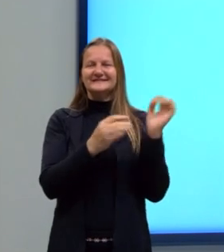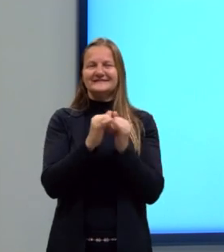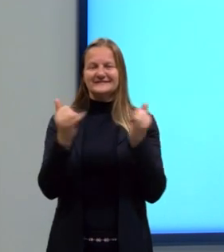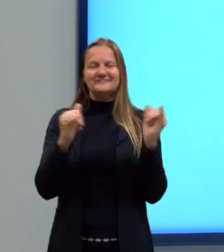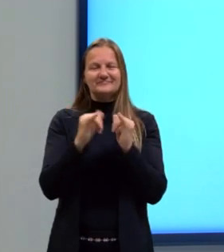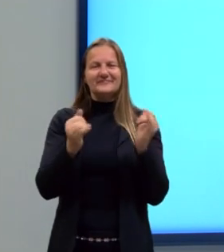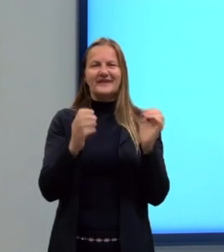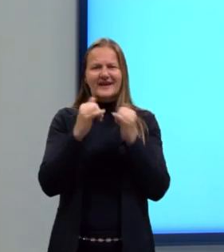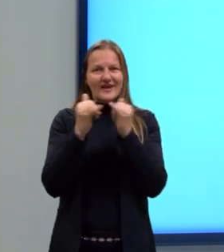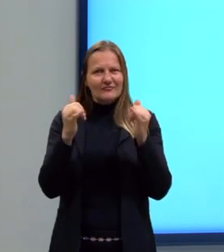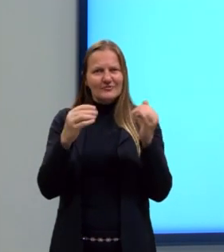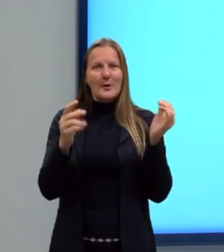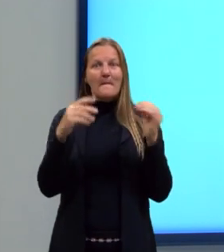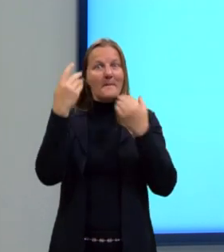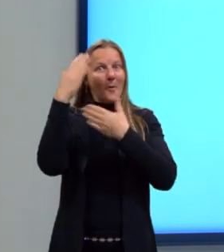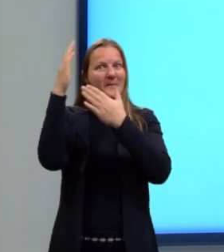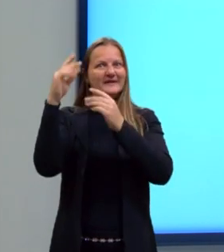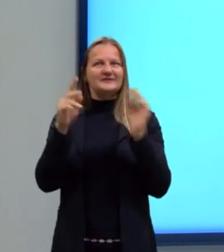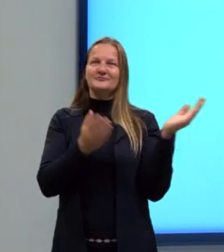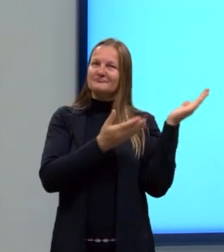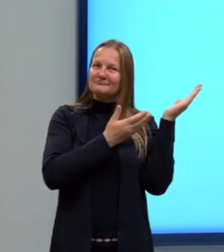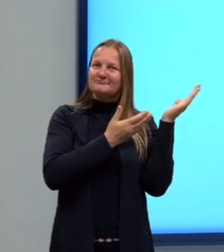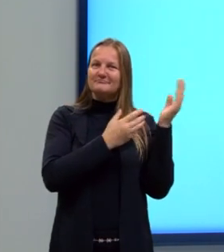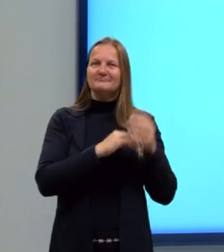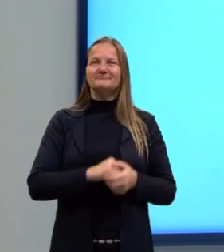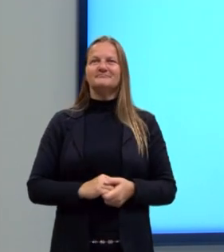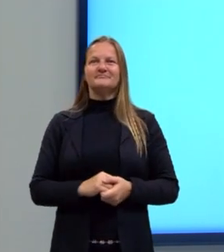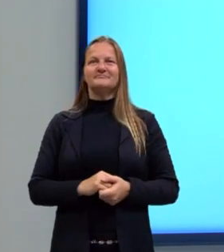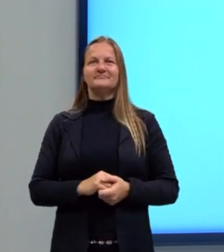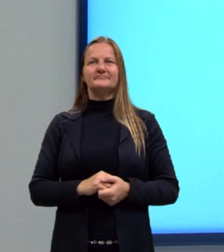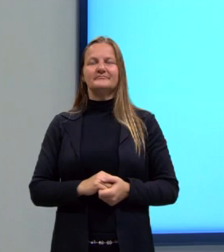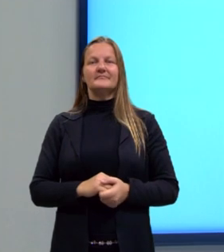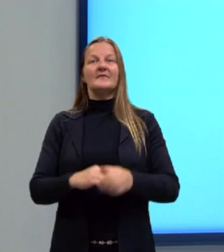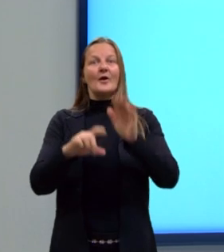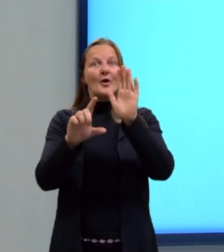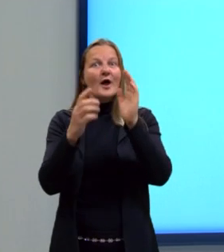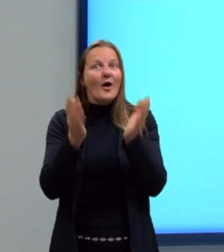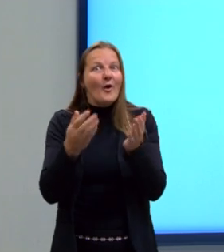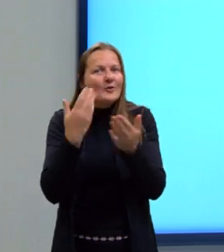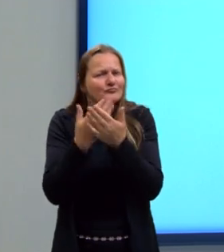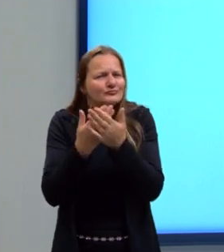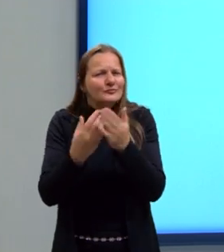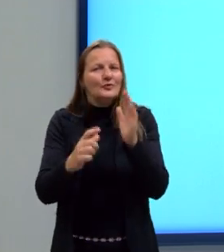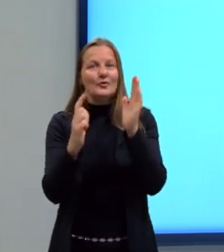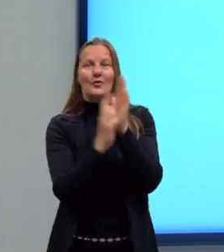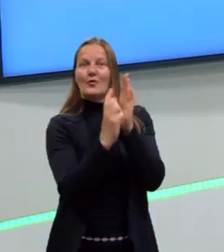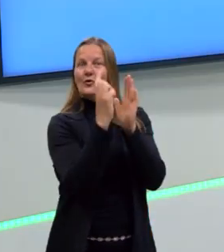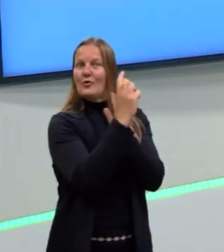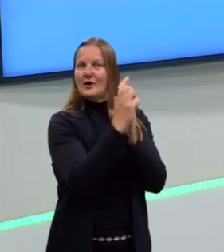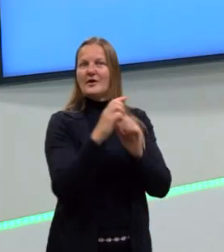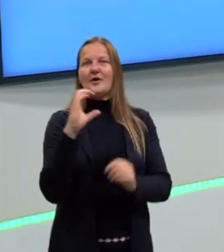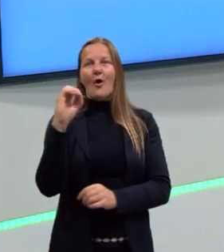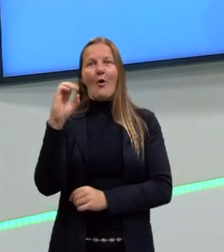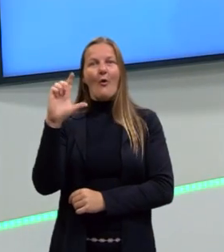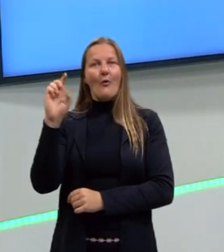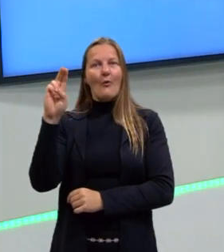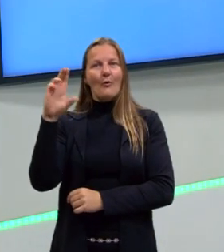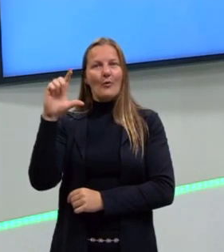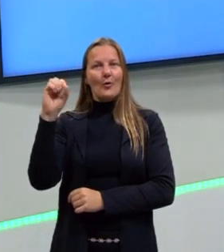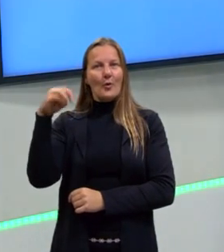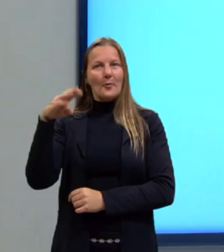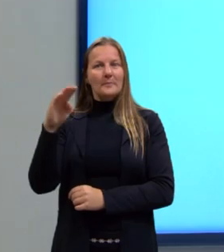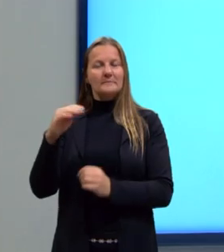gente já viu na última aula Tá bom então agora a lei de Coulomb nessa a gente tem então por exemplo